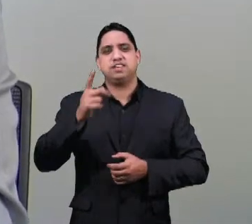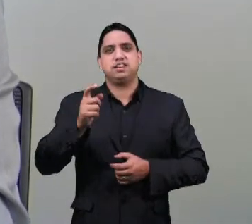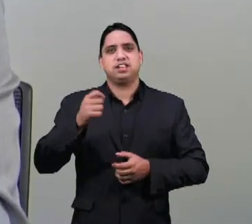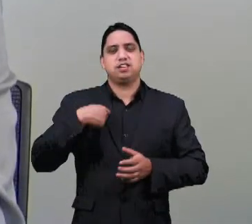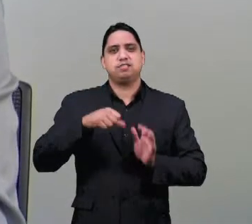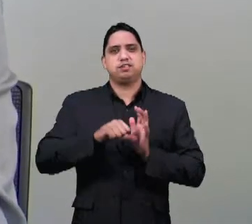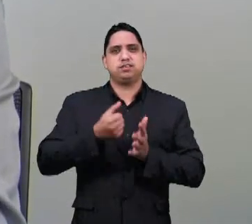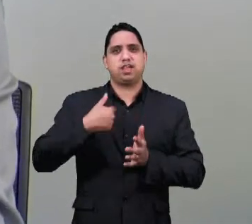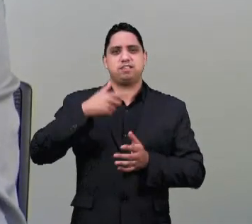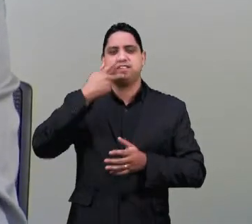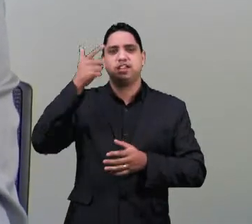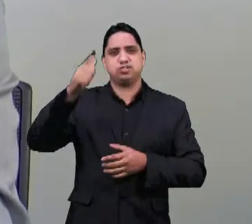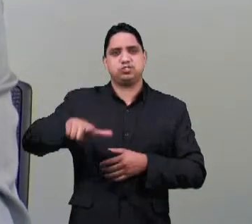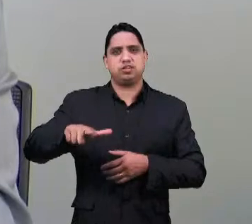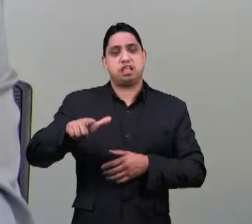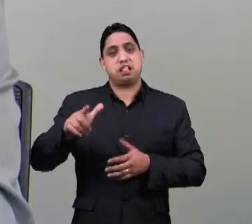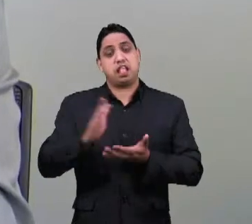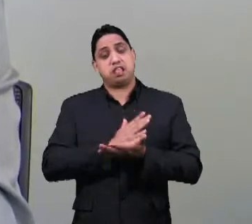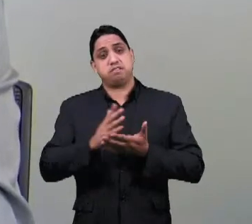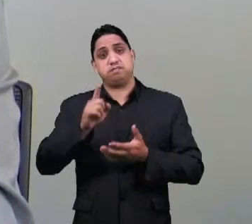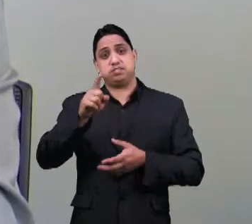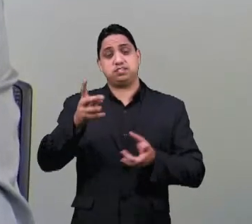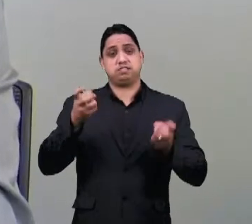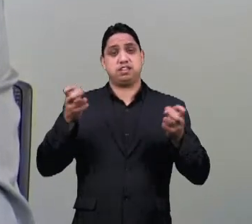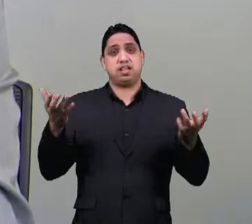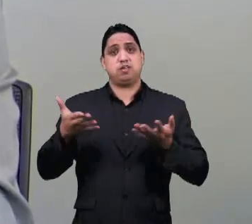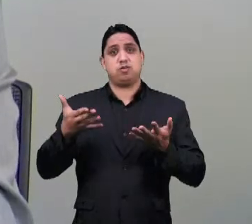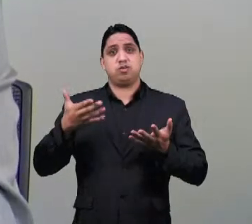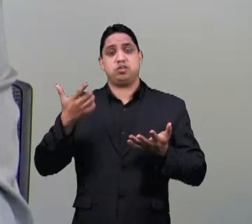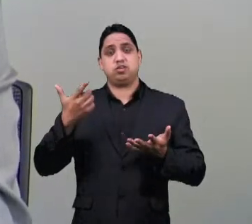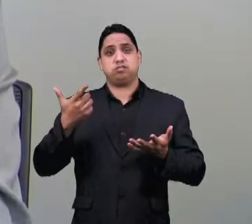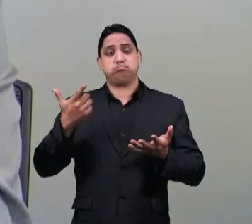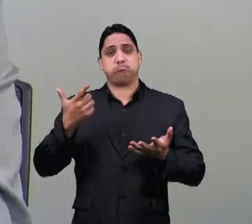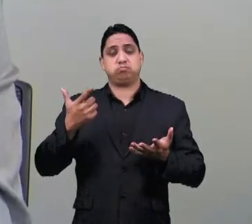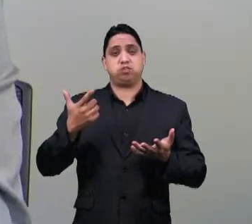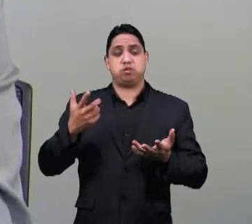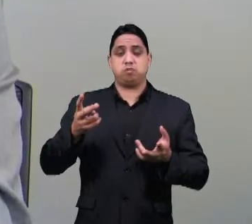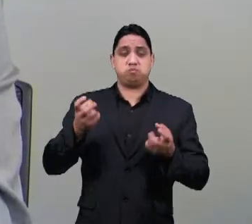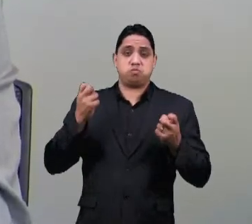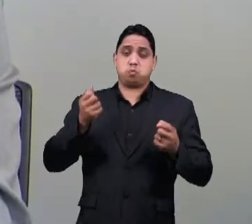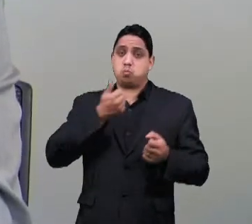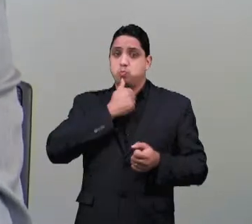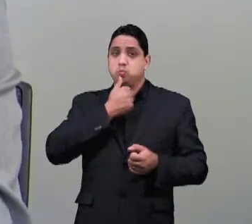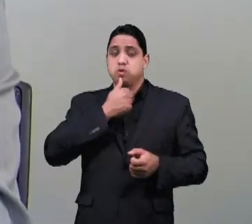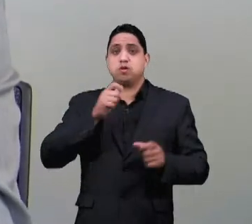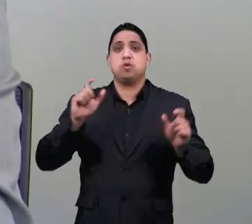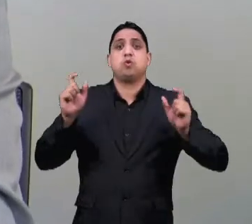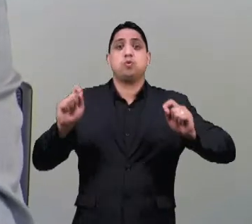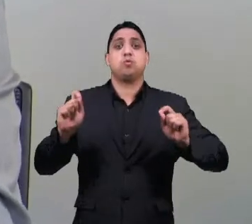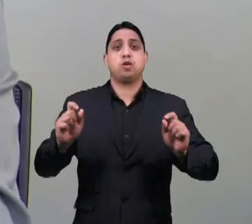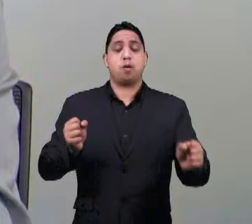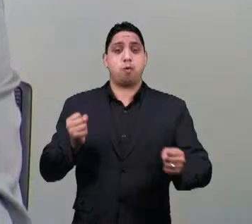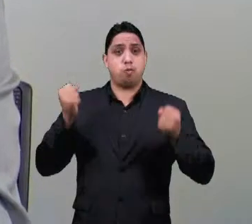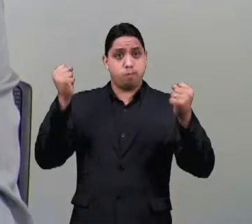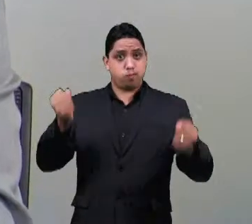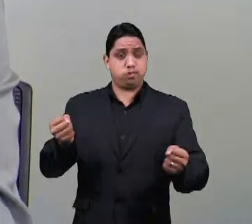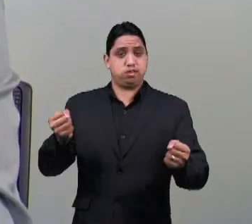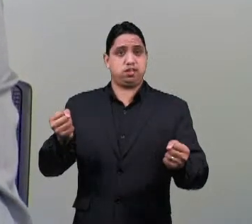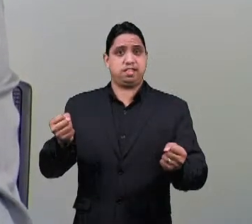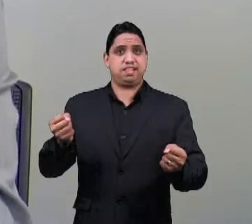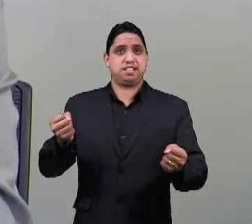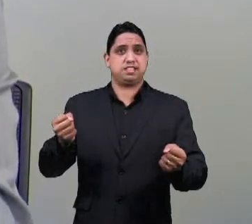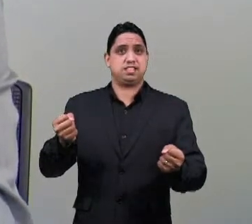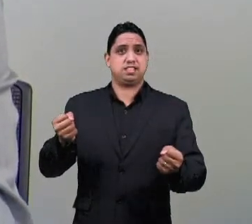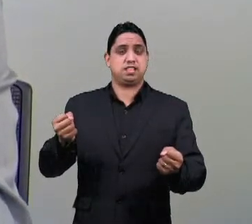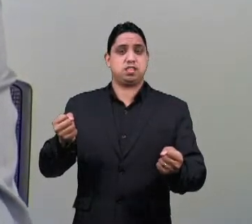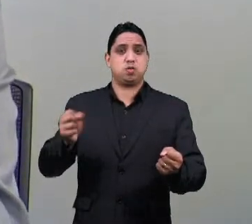repetir, talvez você que está assistindo agora não tenha ouvido isso. O poder não está em